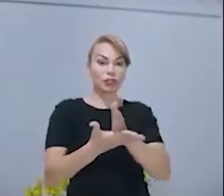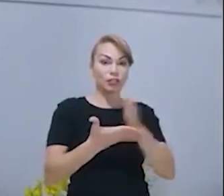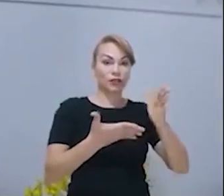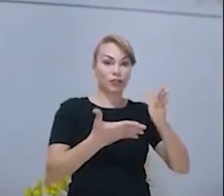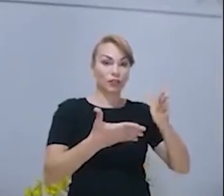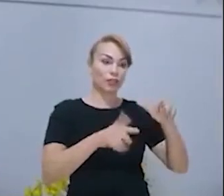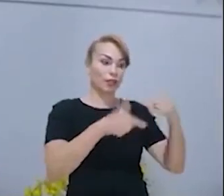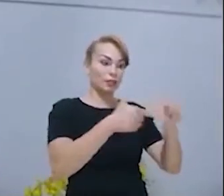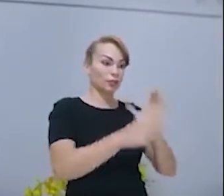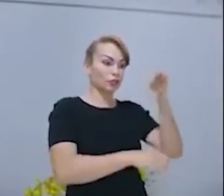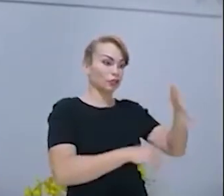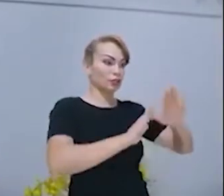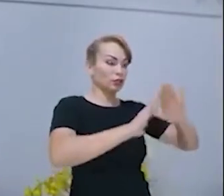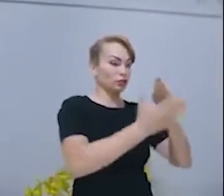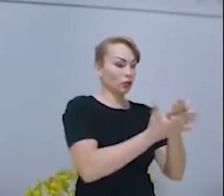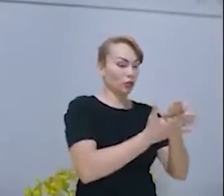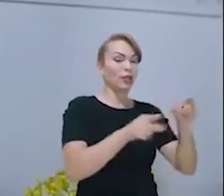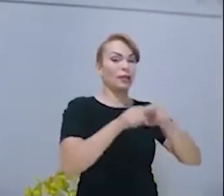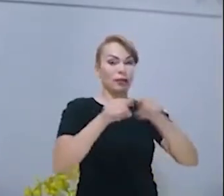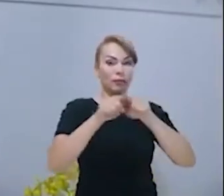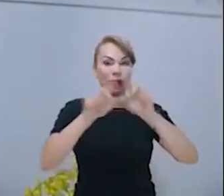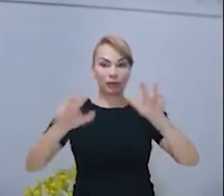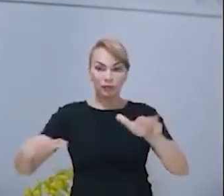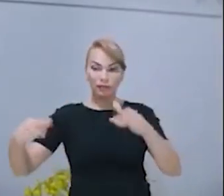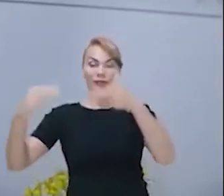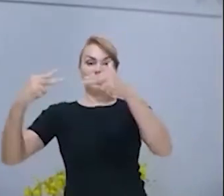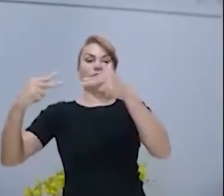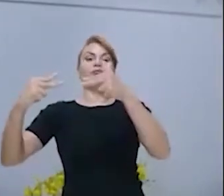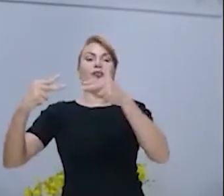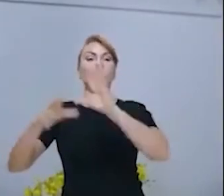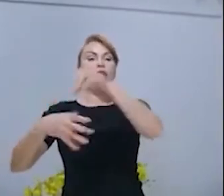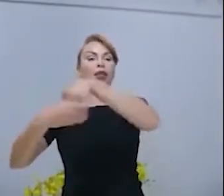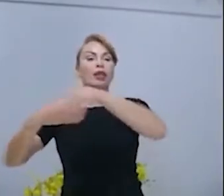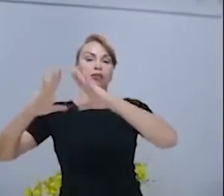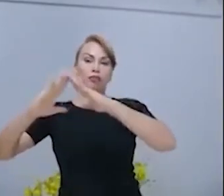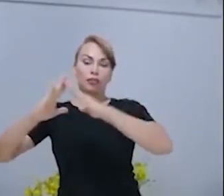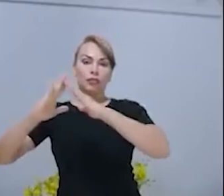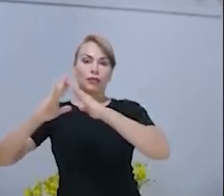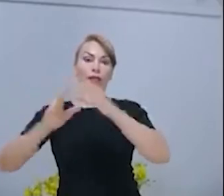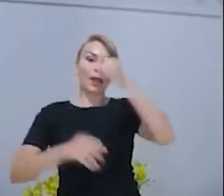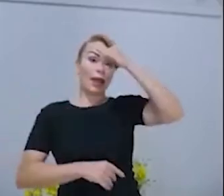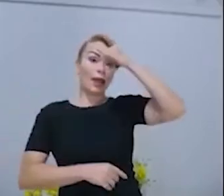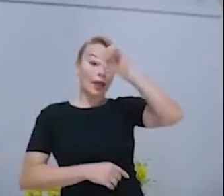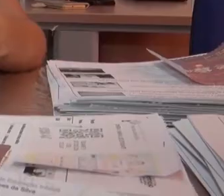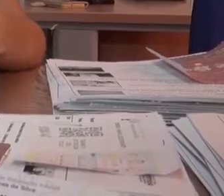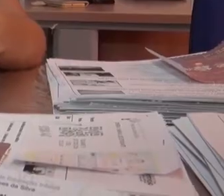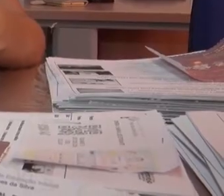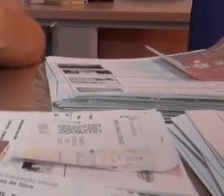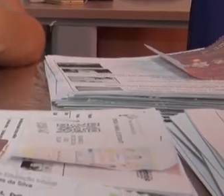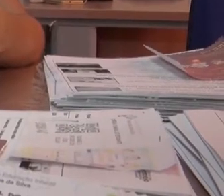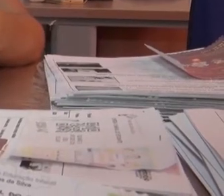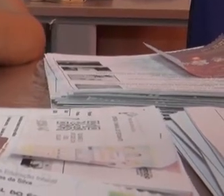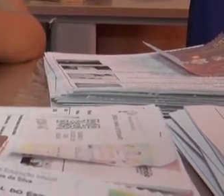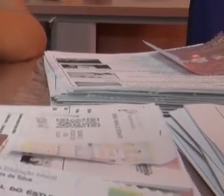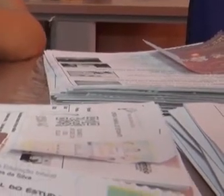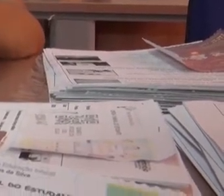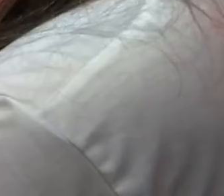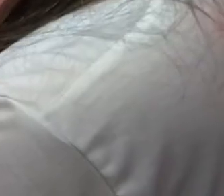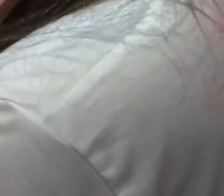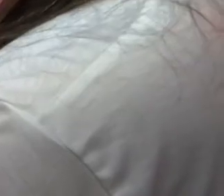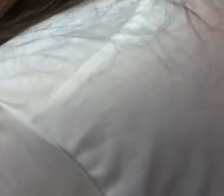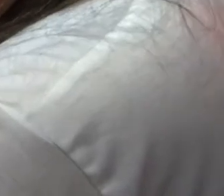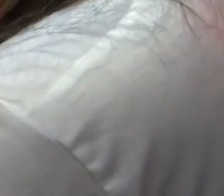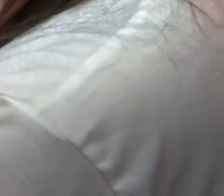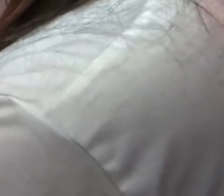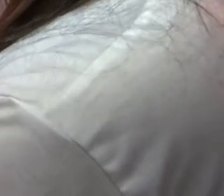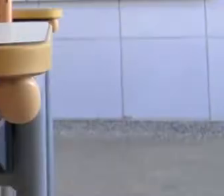O governador Marcos Rocha anunciou, através de redes sociais, que as aulas presenciais